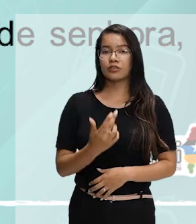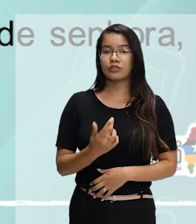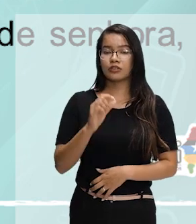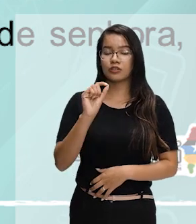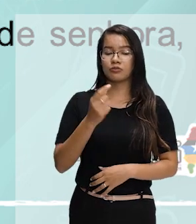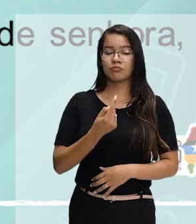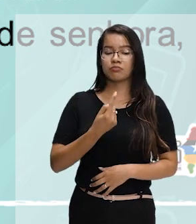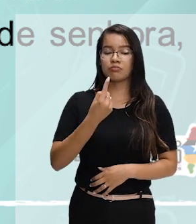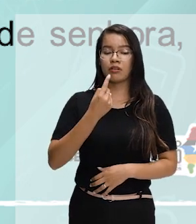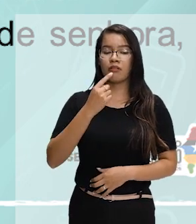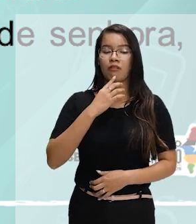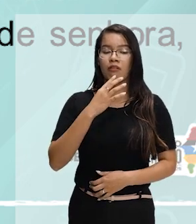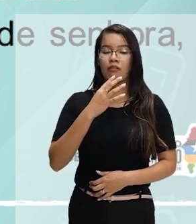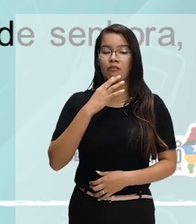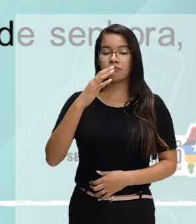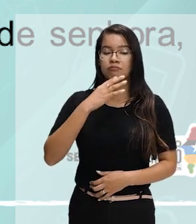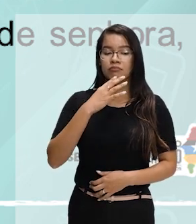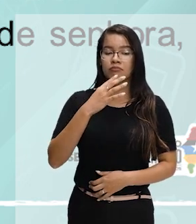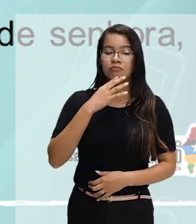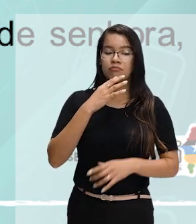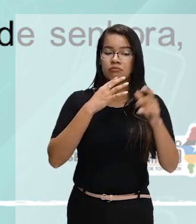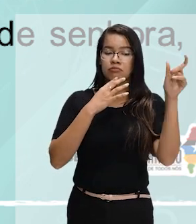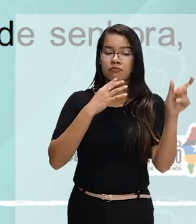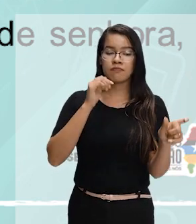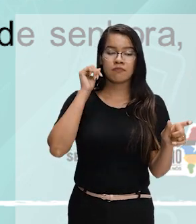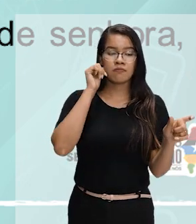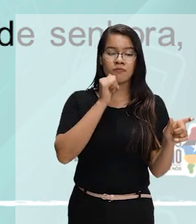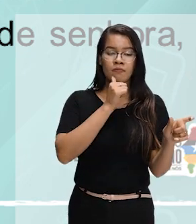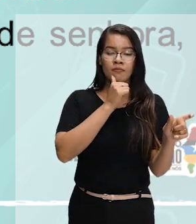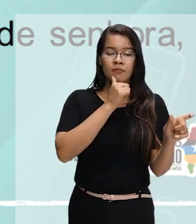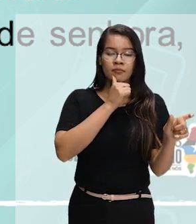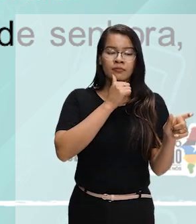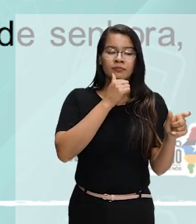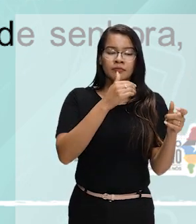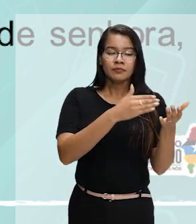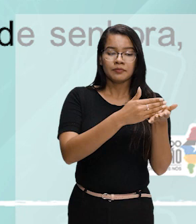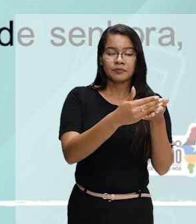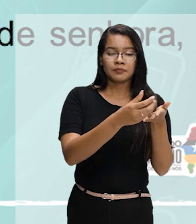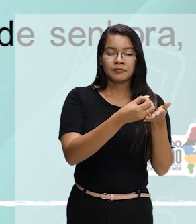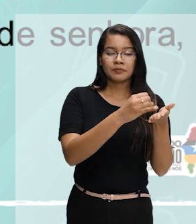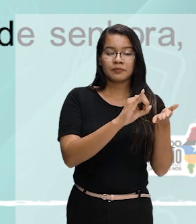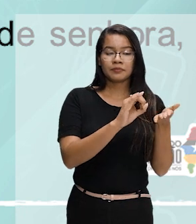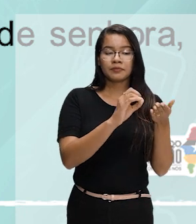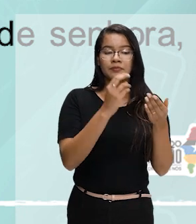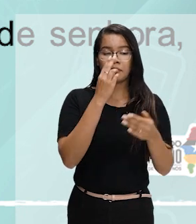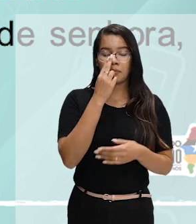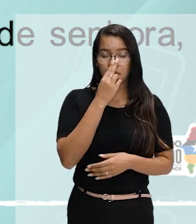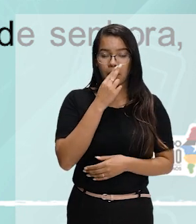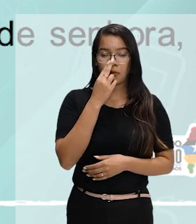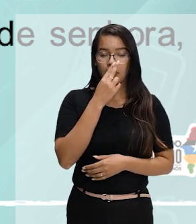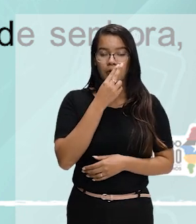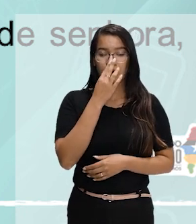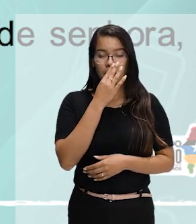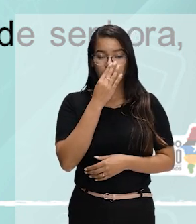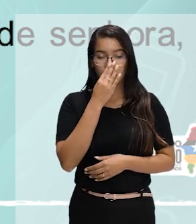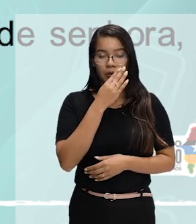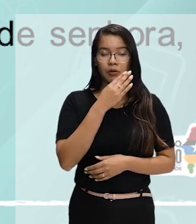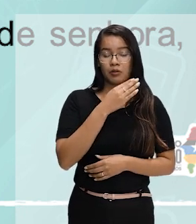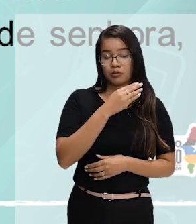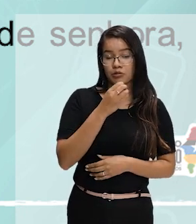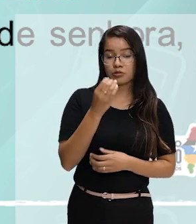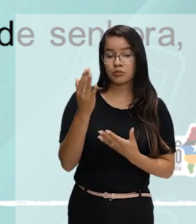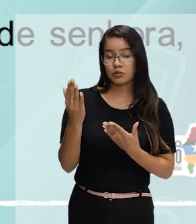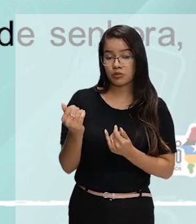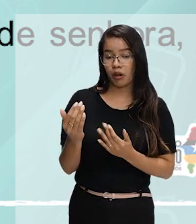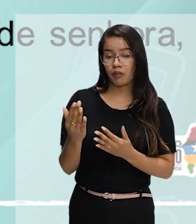de uma conhecida cortesã que passou a se prostituir muito jovem, para tentar ajudar na condição financeira de